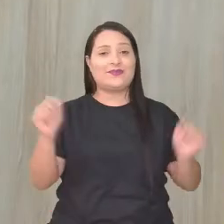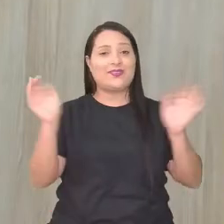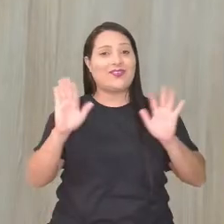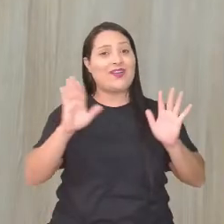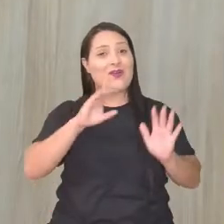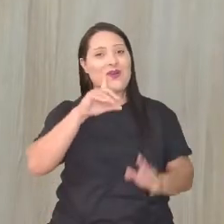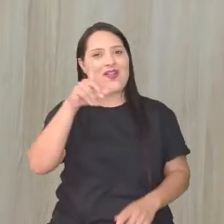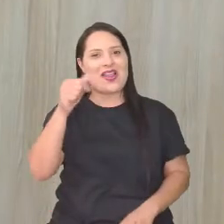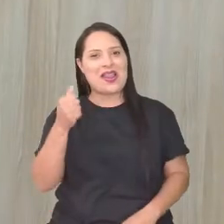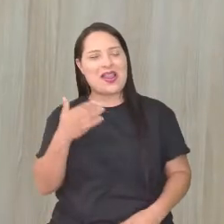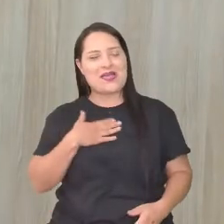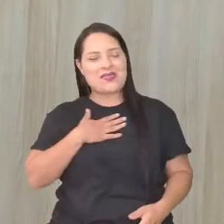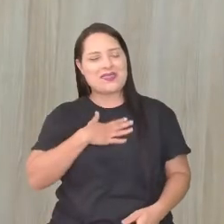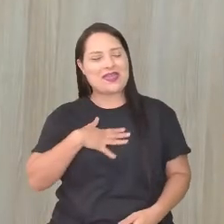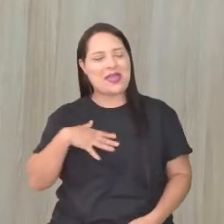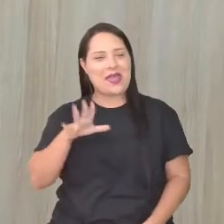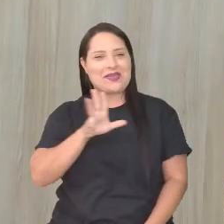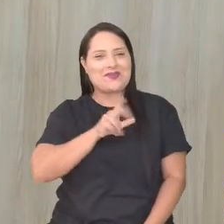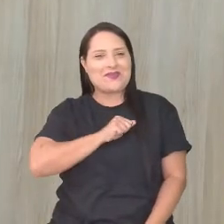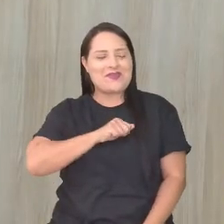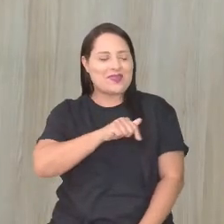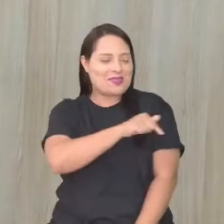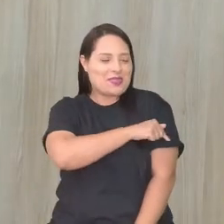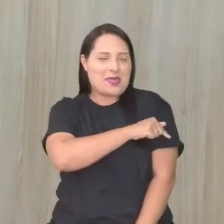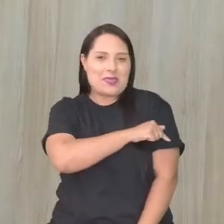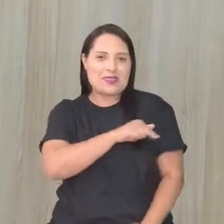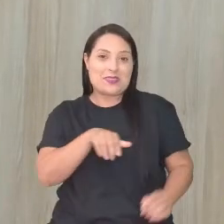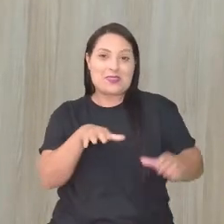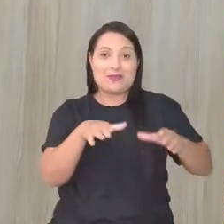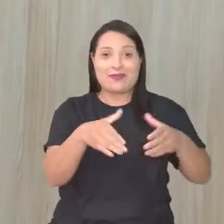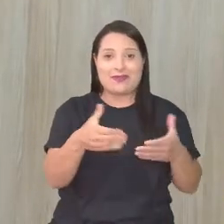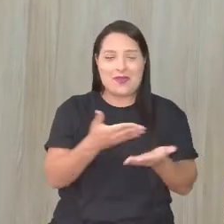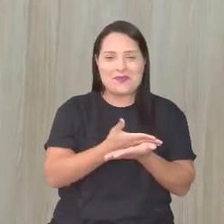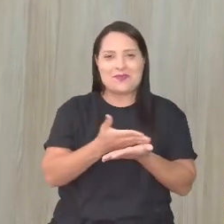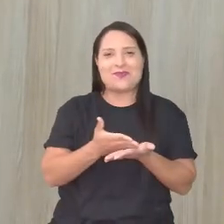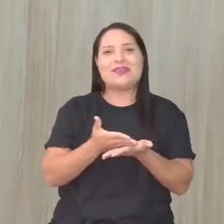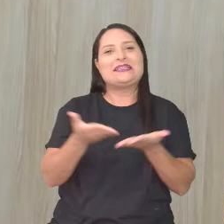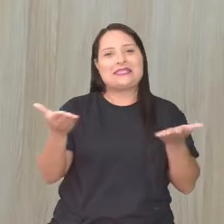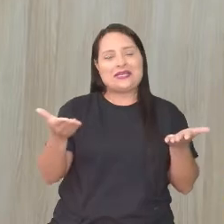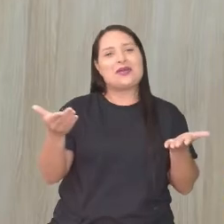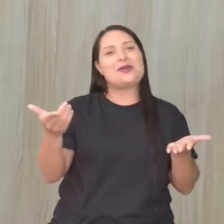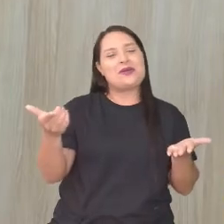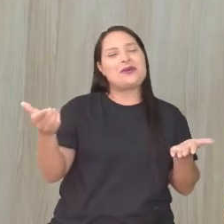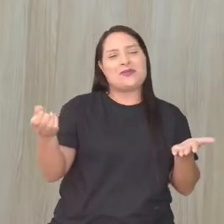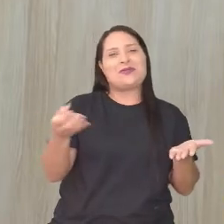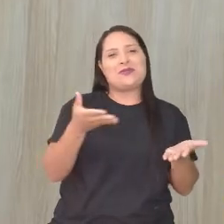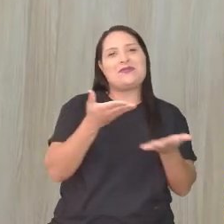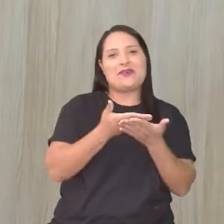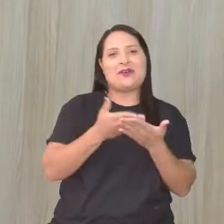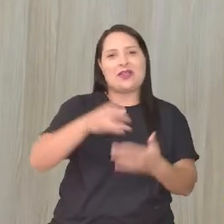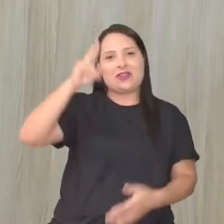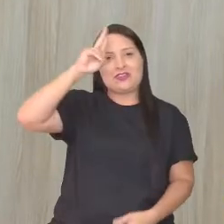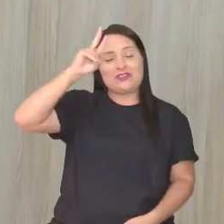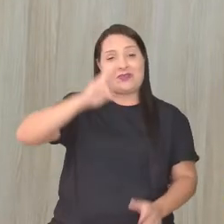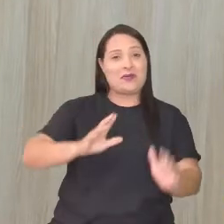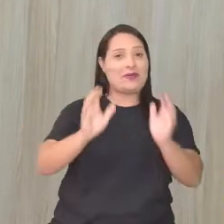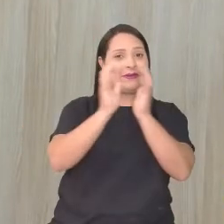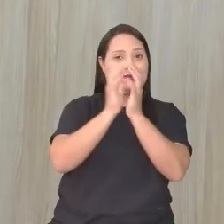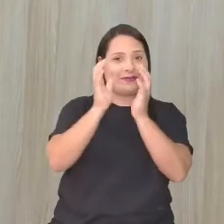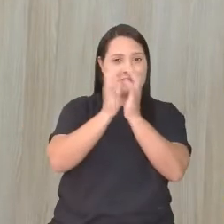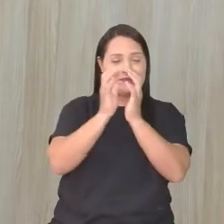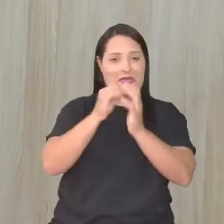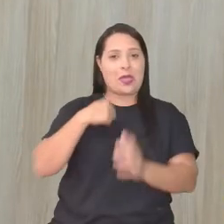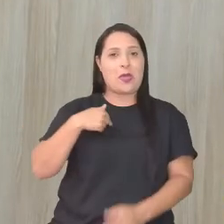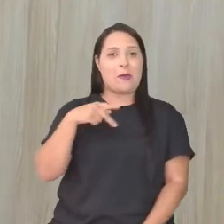Olá, meus amores do sétimo ano! Estamos iniciando mais uma aula de História do Recife. Eu